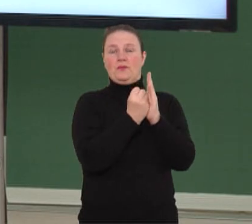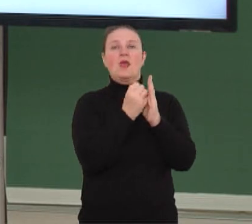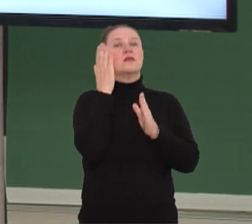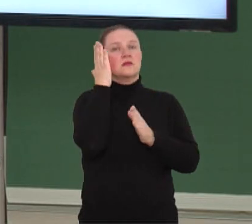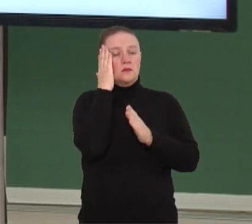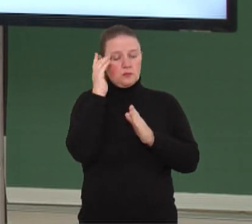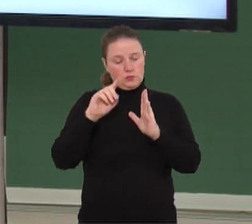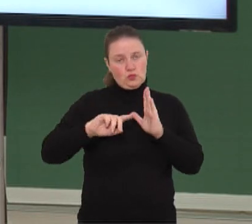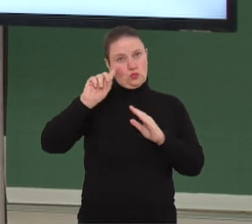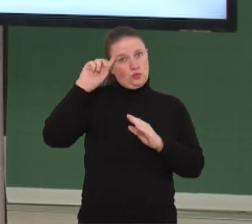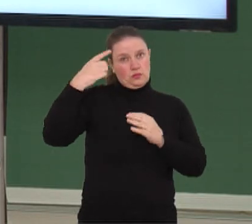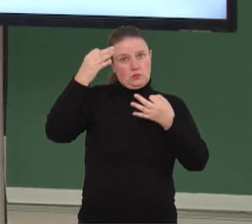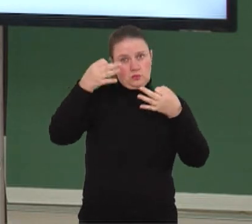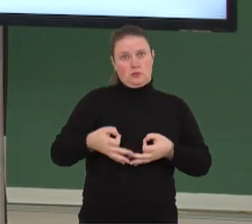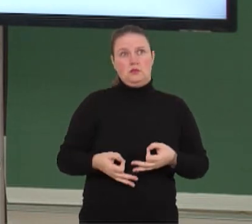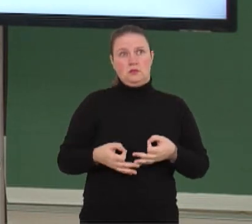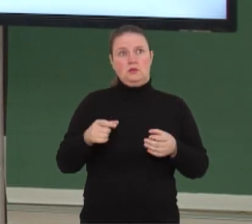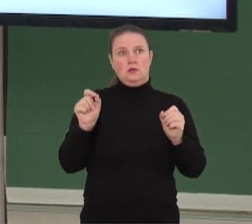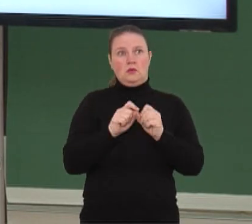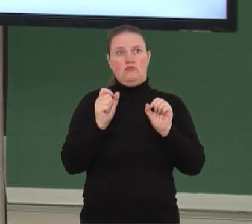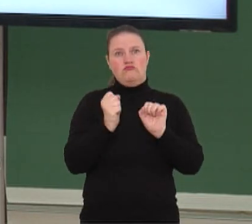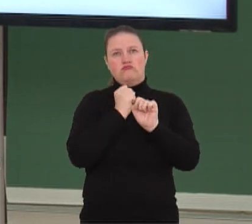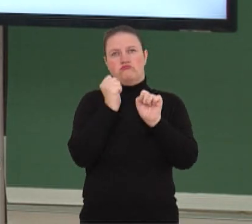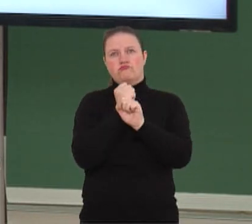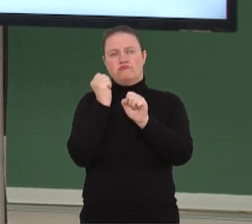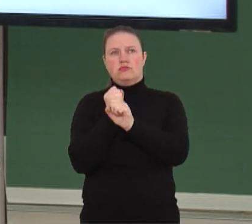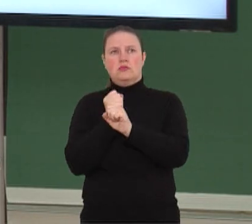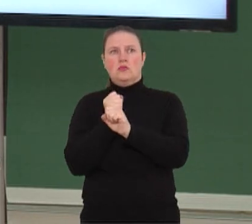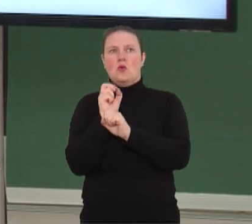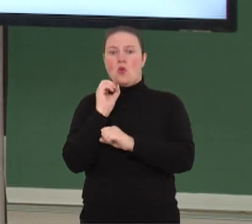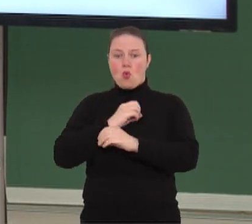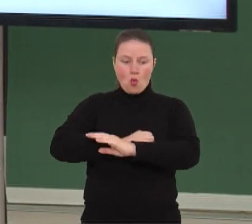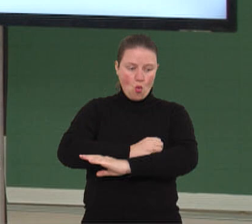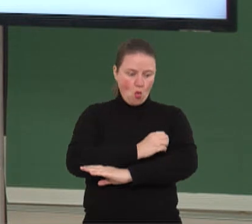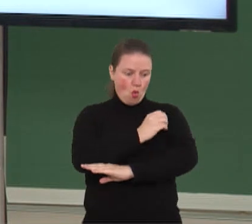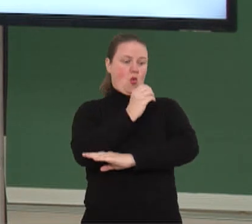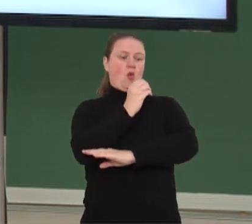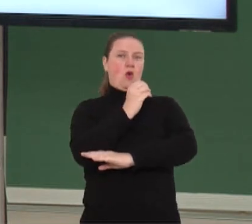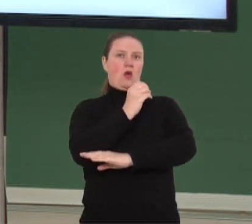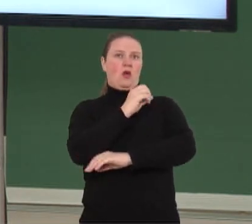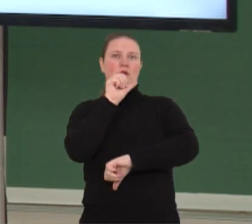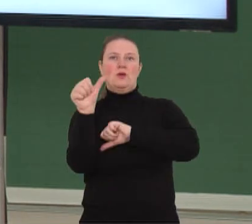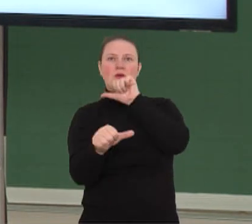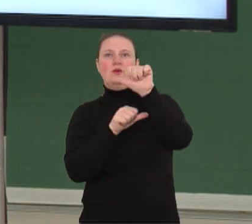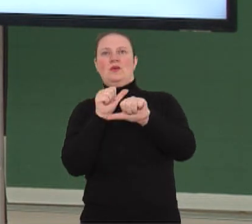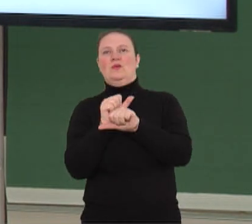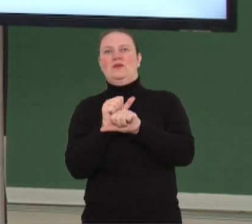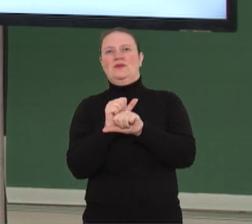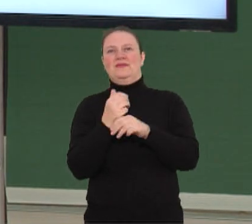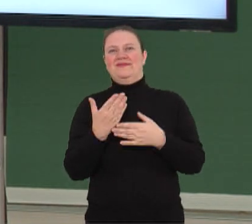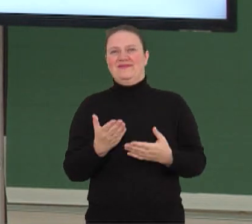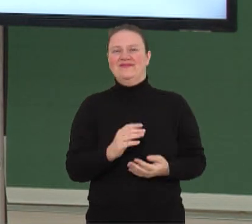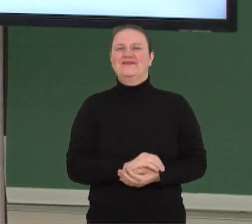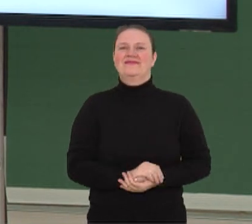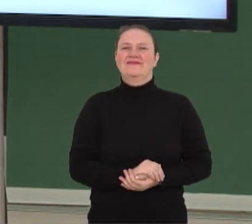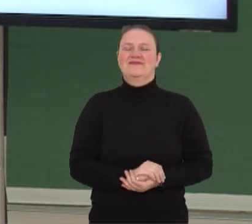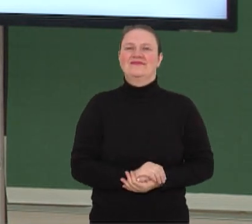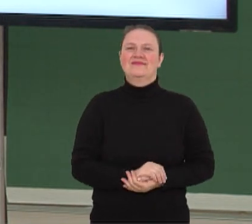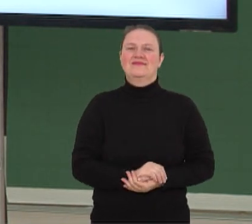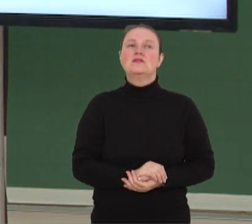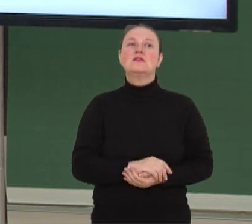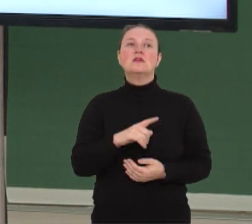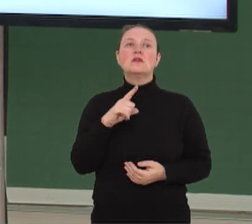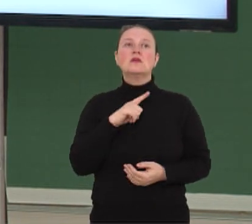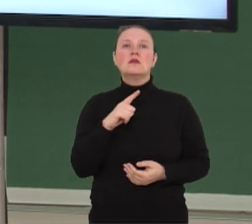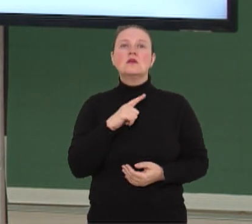do ano novo, faziam essas construções, fica olhando. Ó, o sol nasceu lá, uhul, mudou de ano. Entenderam a ideia? Tem